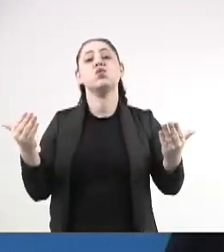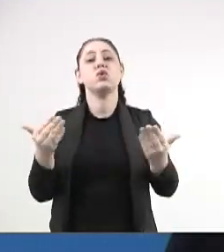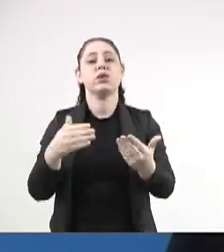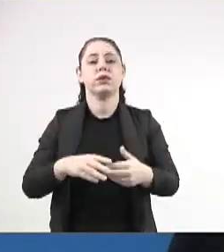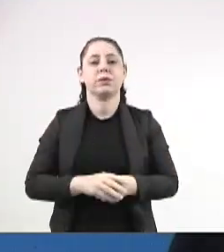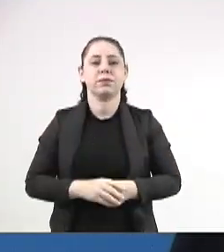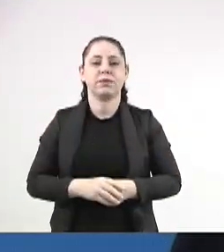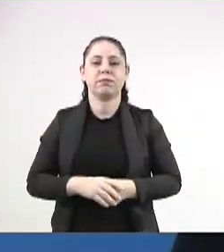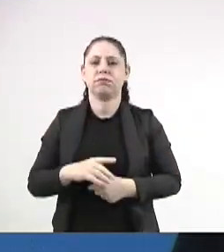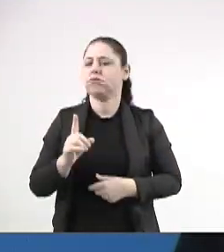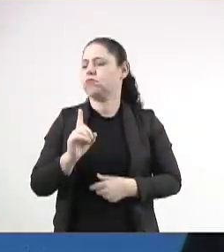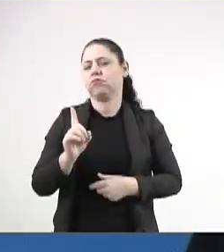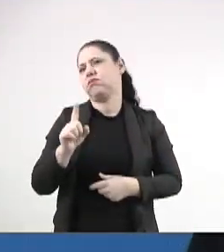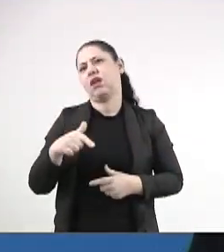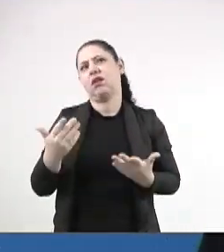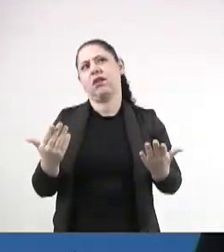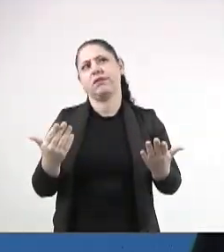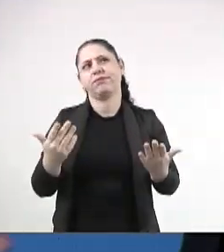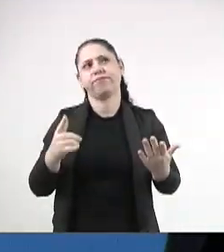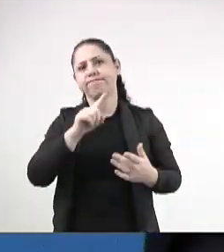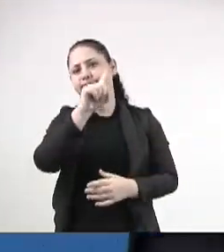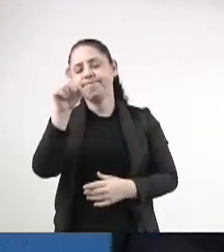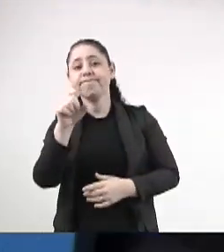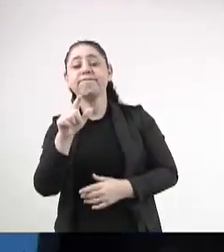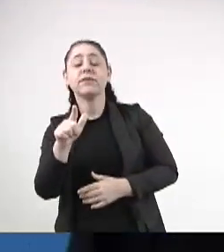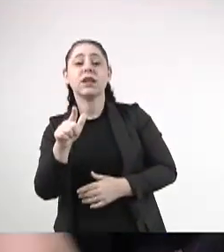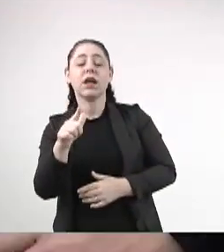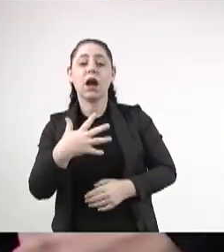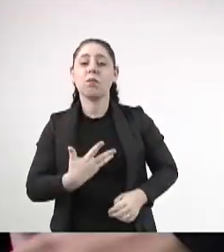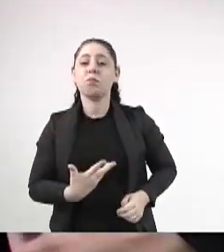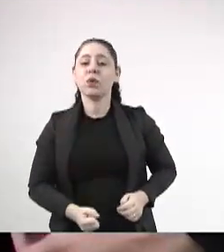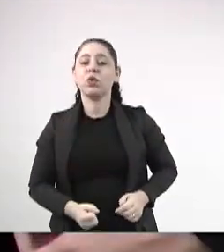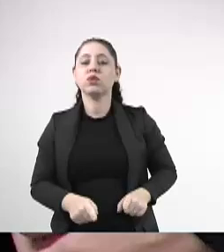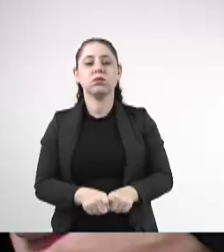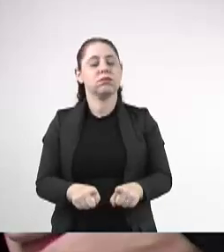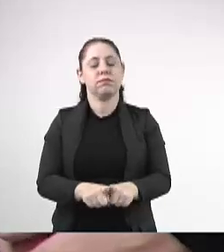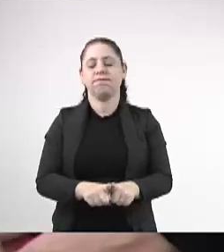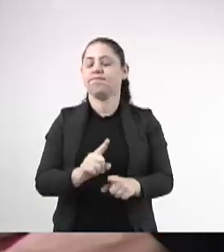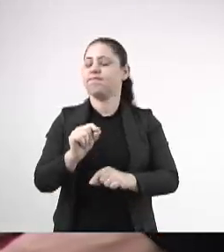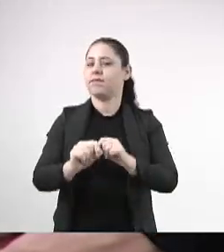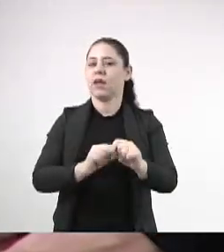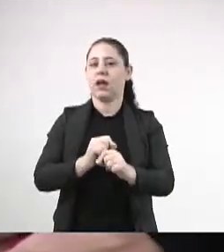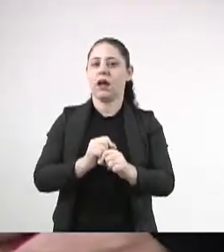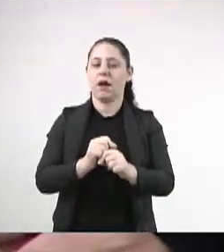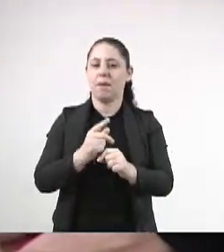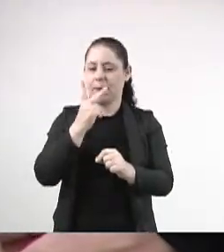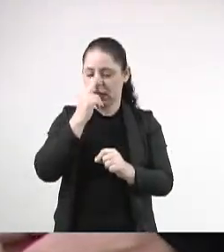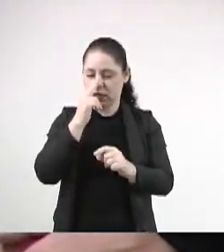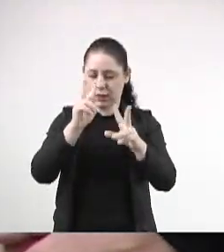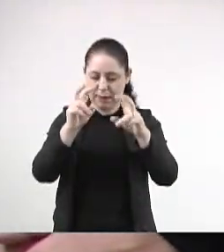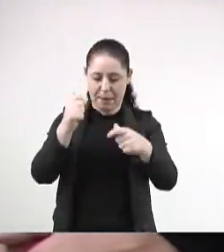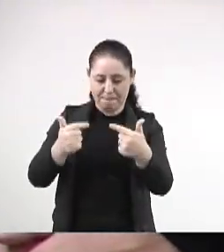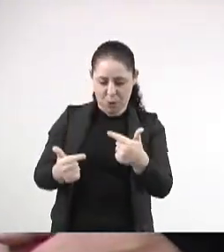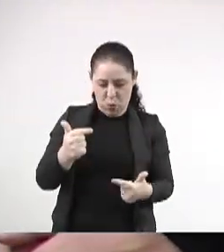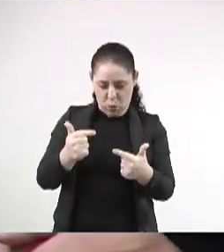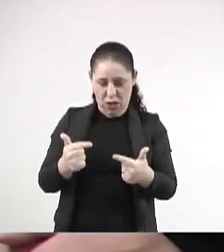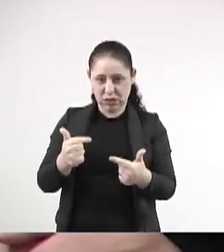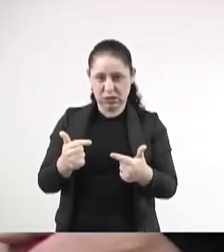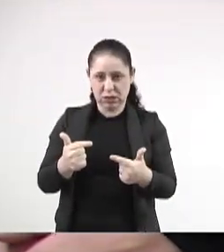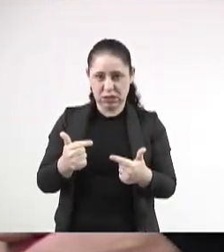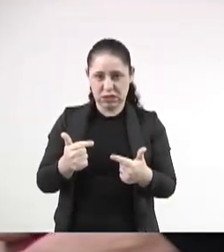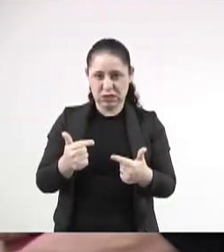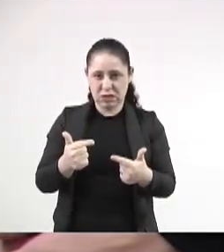hoje não é a questão do aborto em si. Estão politizando isso de uma forma muito